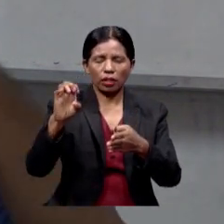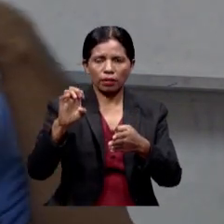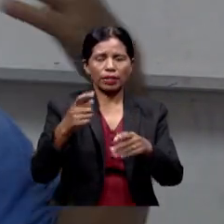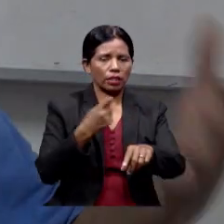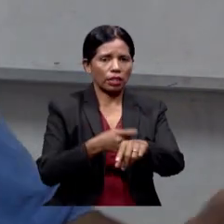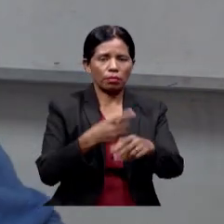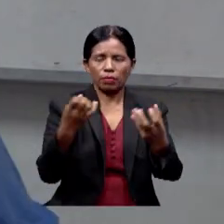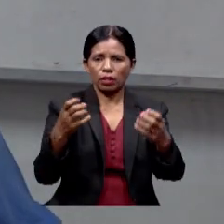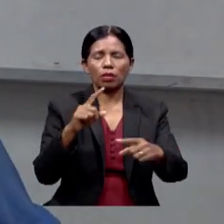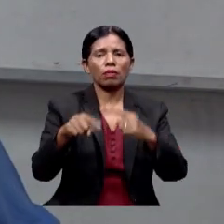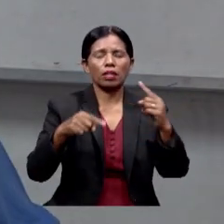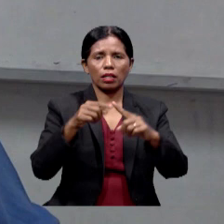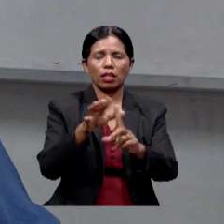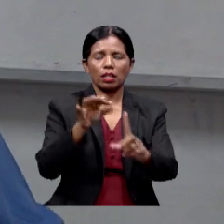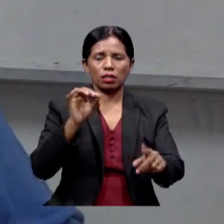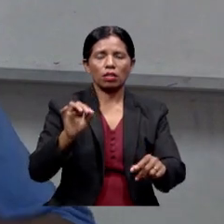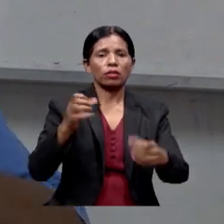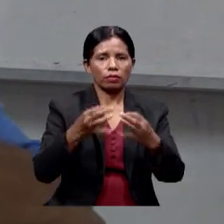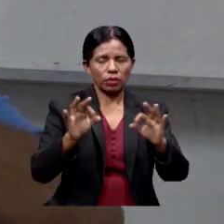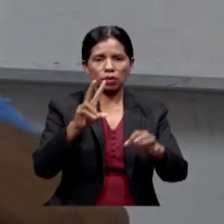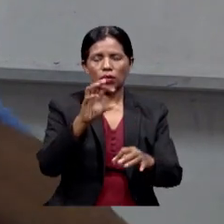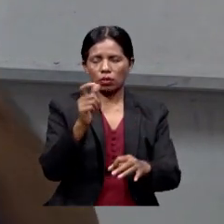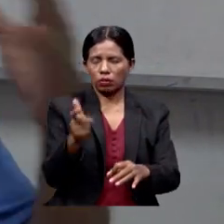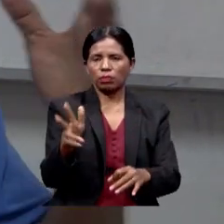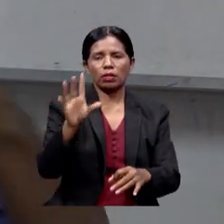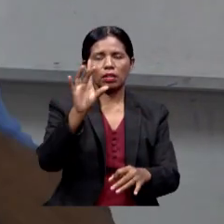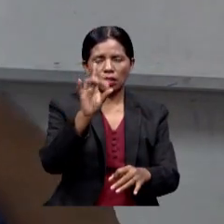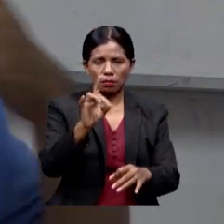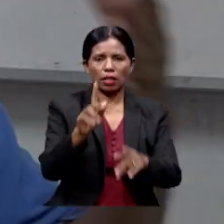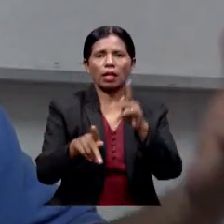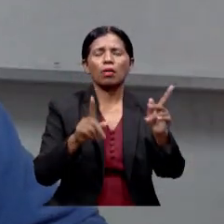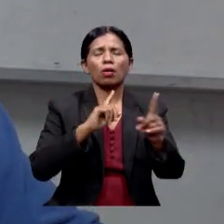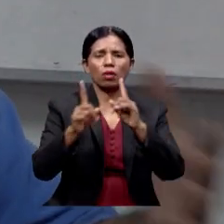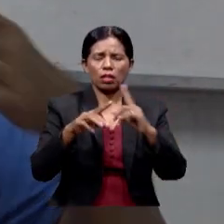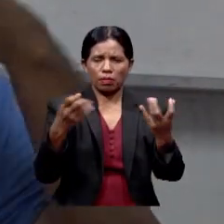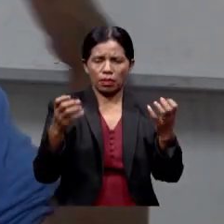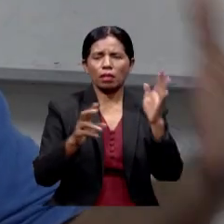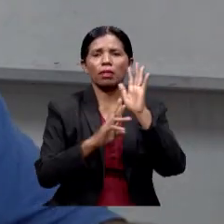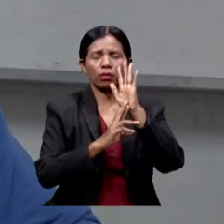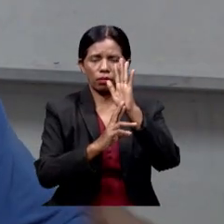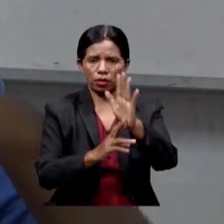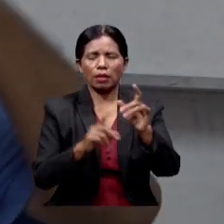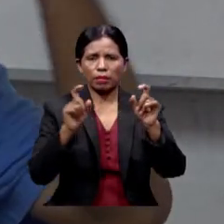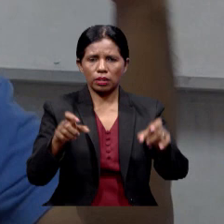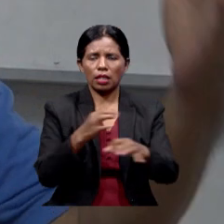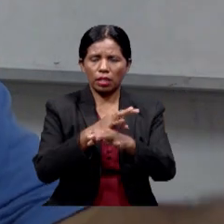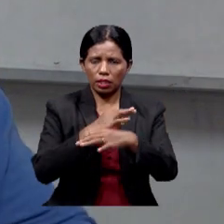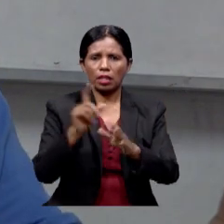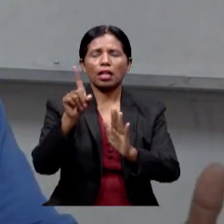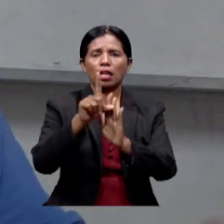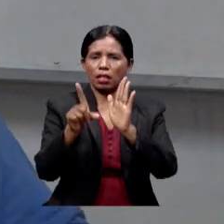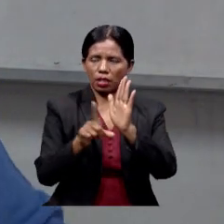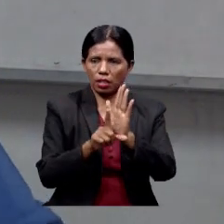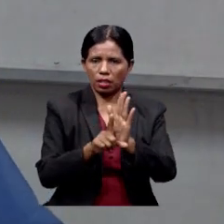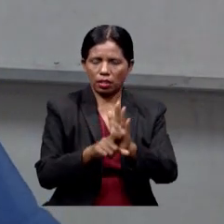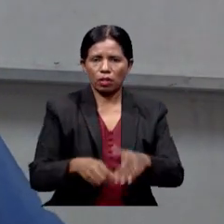Ba hira eleição roto ia 2018, é uma colher boat para, é uma recomenda boat para bar, precisa hadia lei, né?